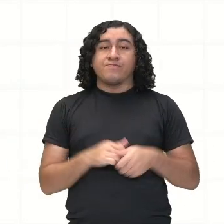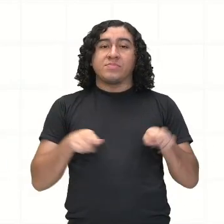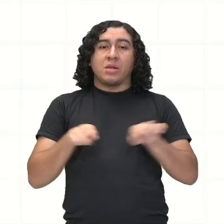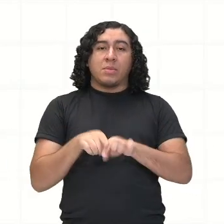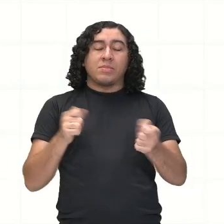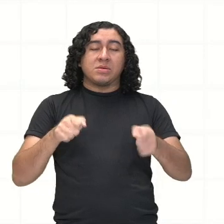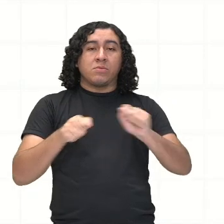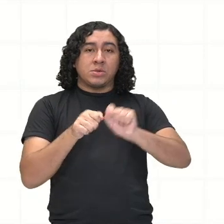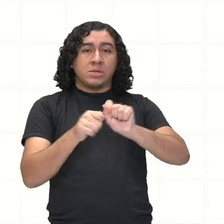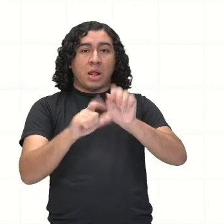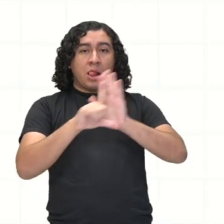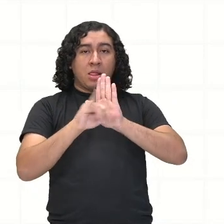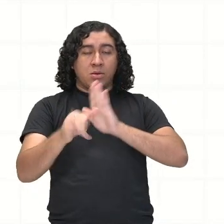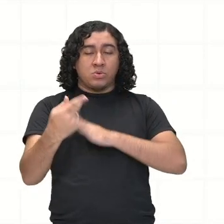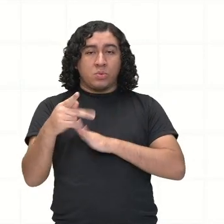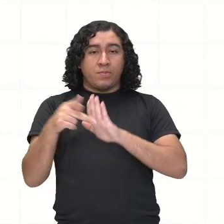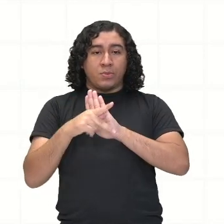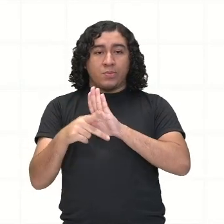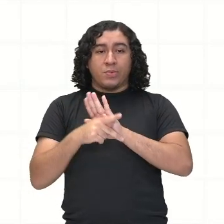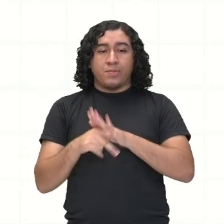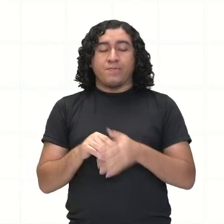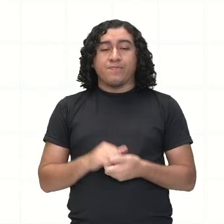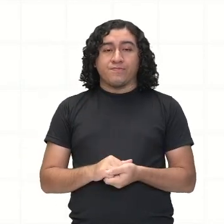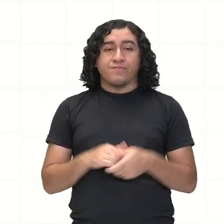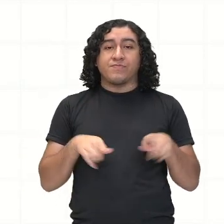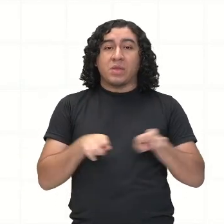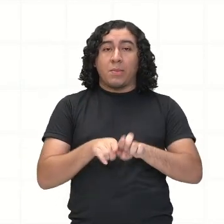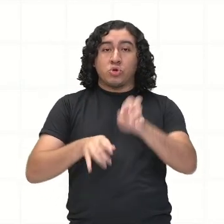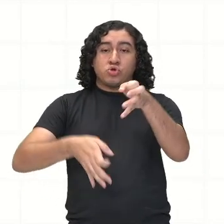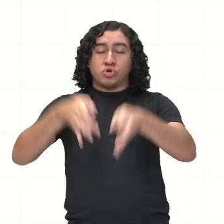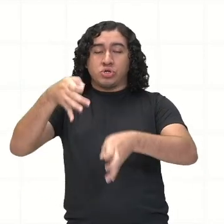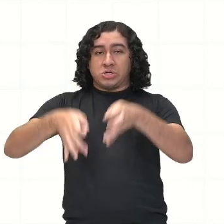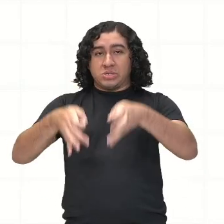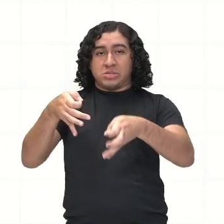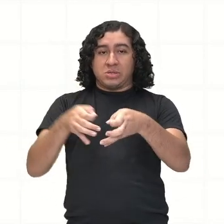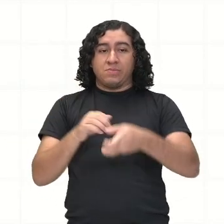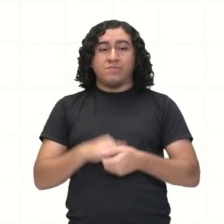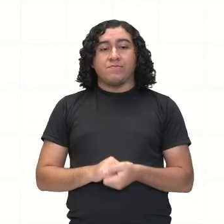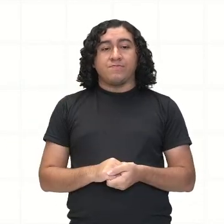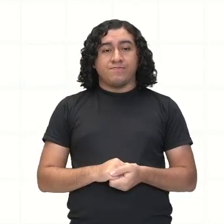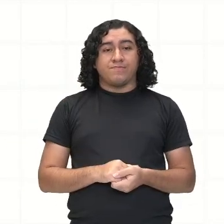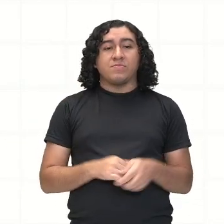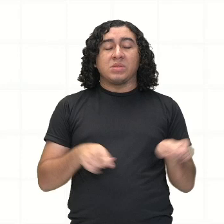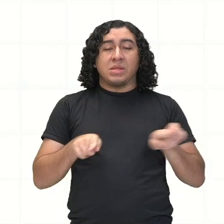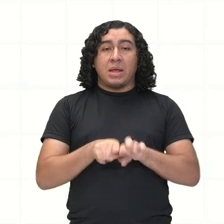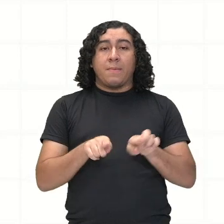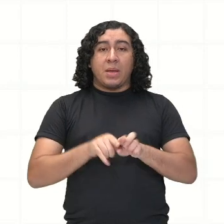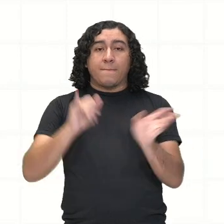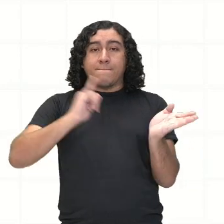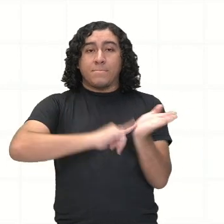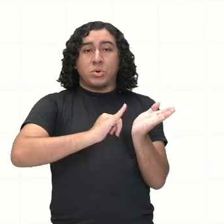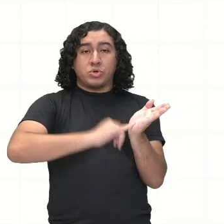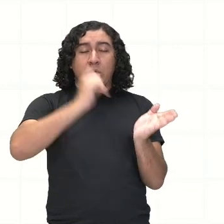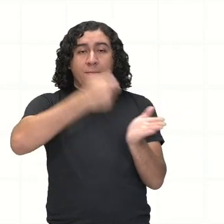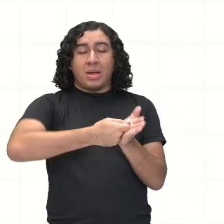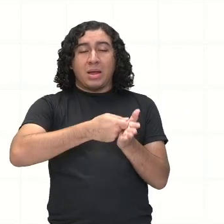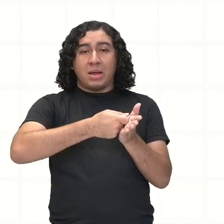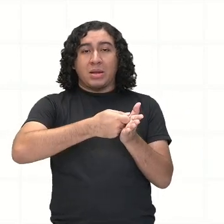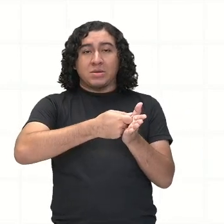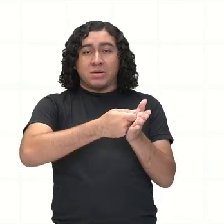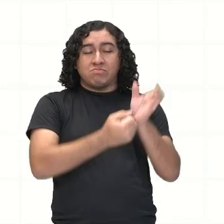criar leis, executar a justiça, criar impostos,